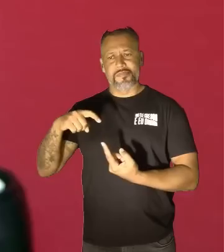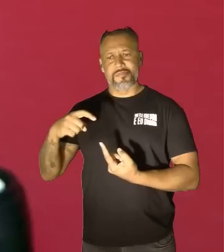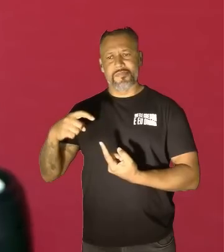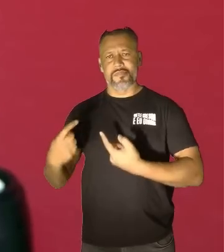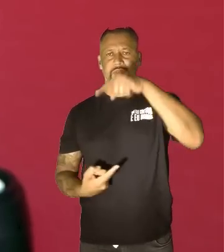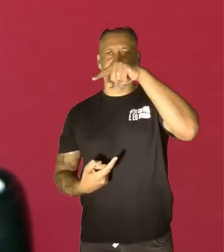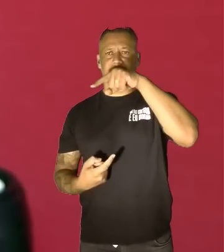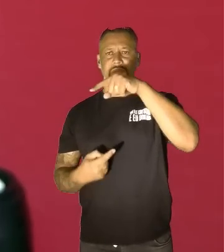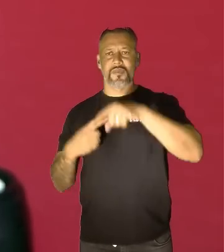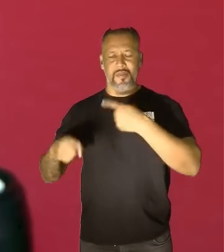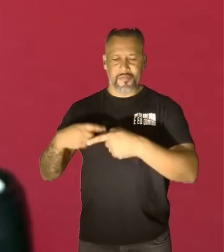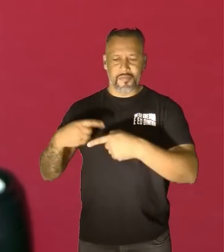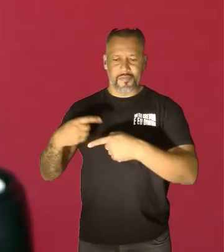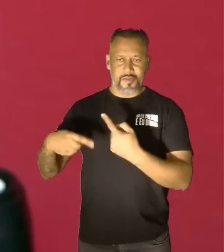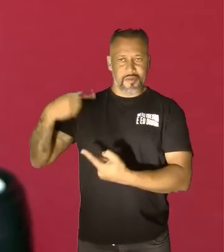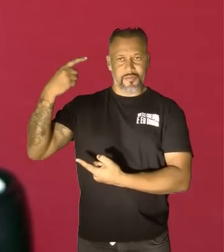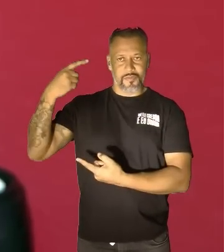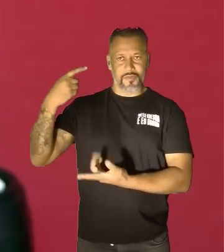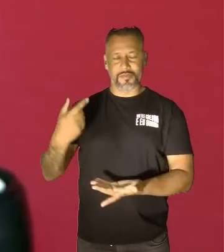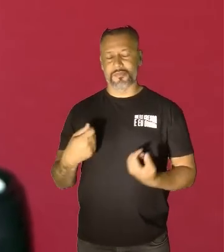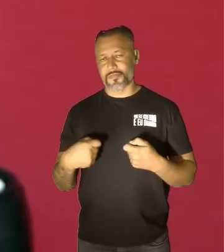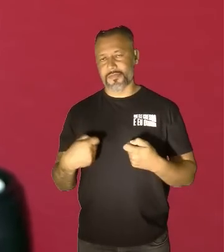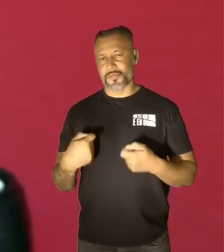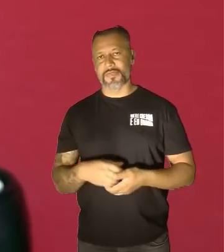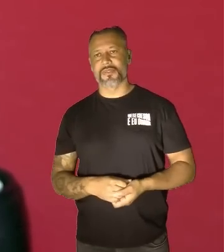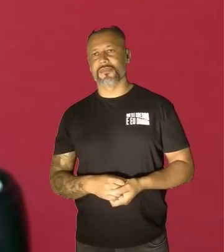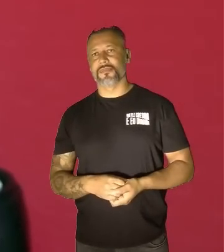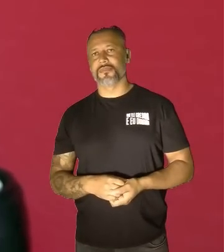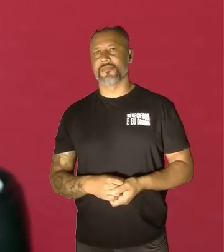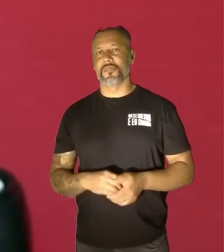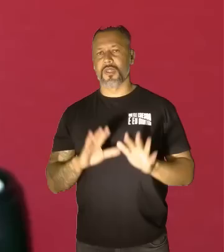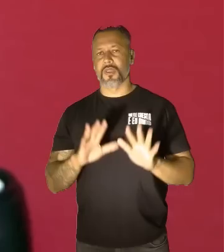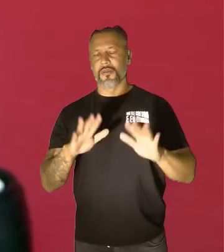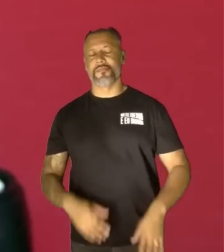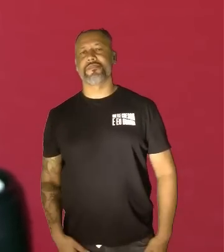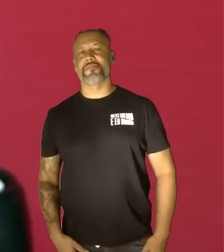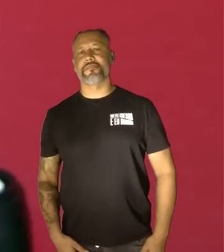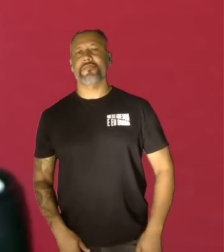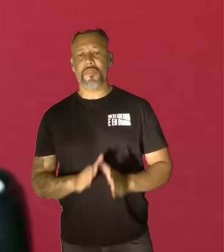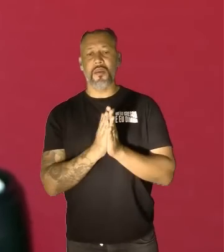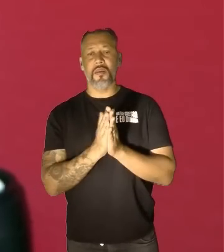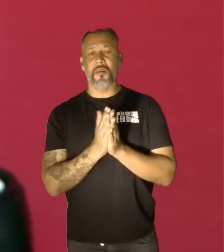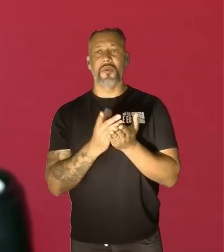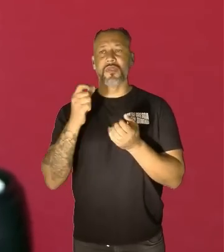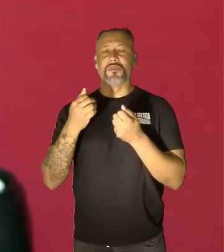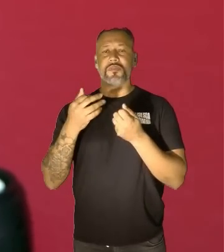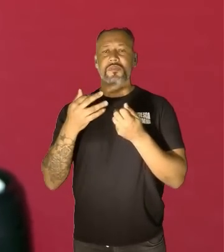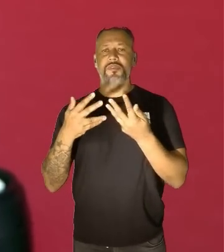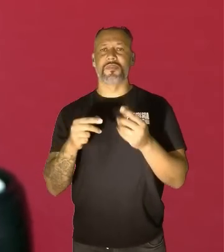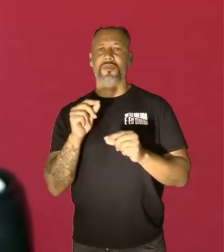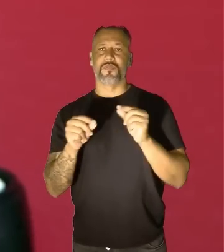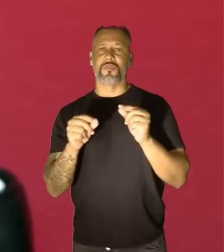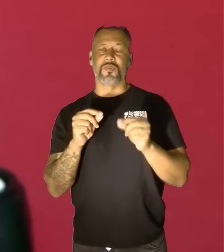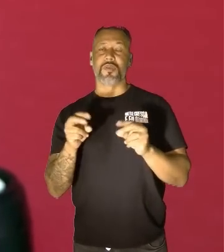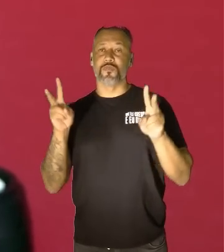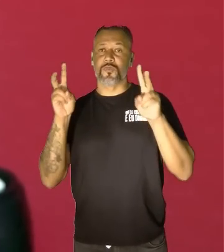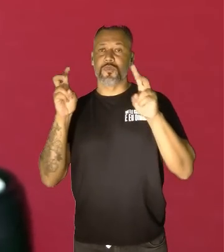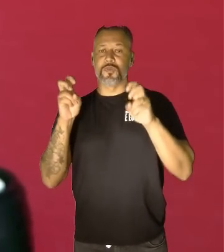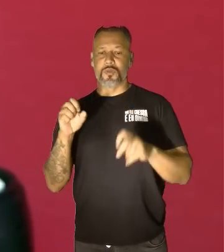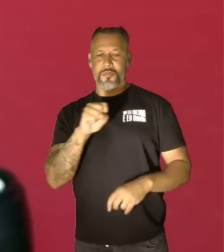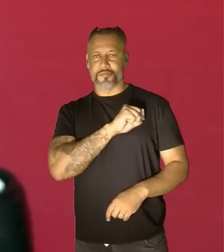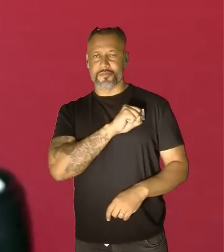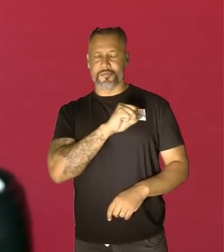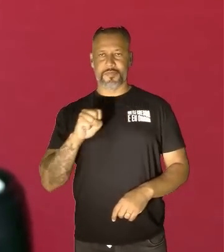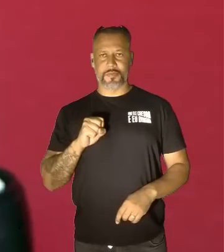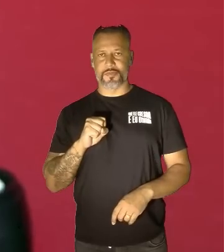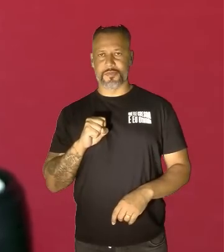Agora, vamos continuar aqui no texto. A Bíblia diz algo muito importante sobre Samuel. Ele tem roupa